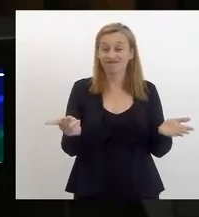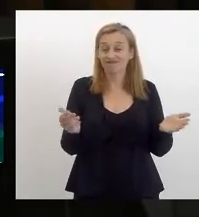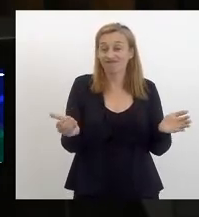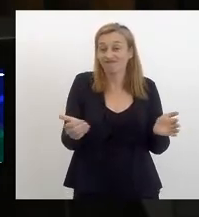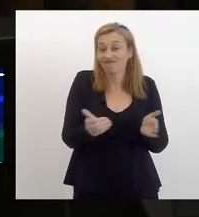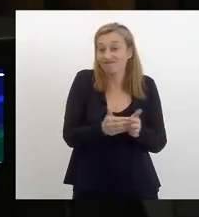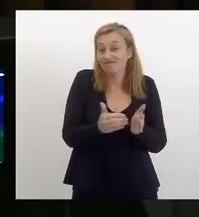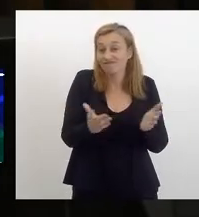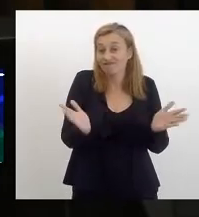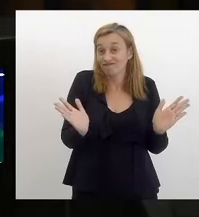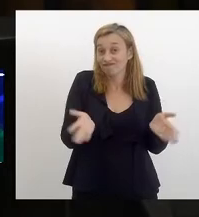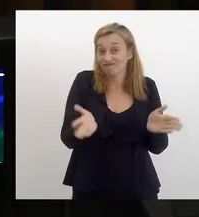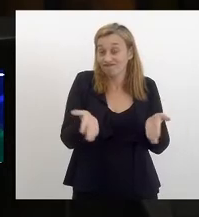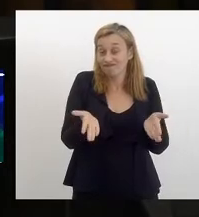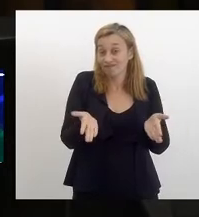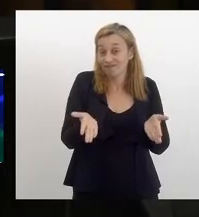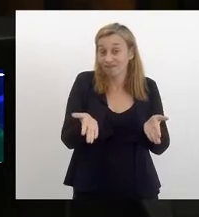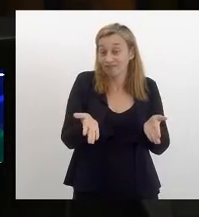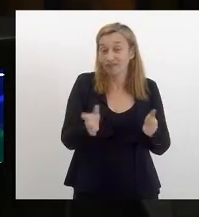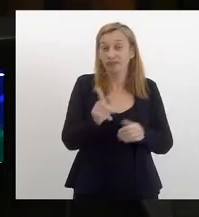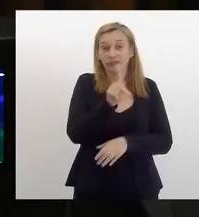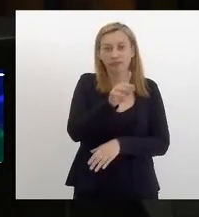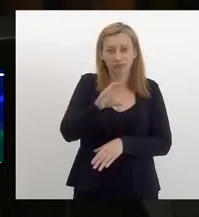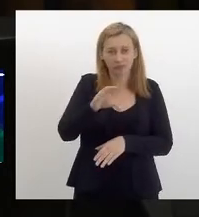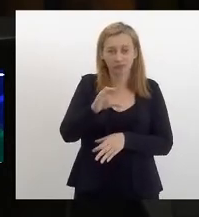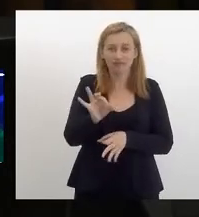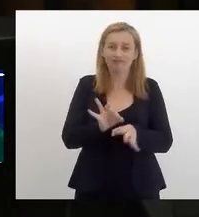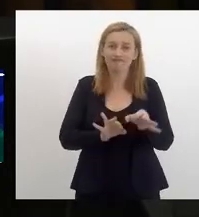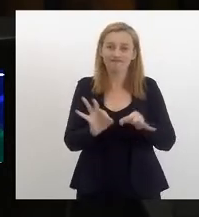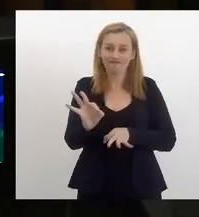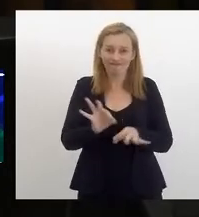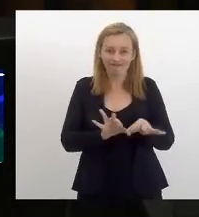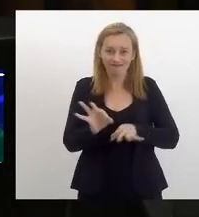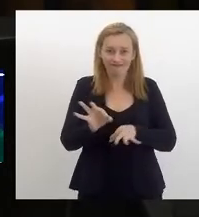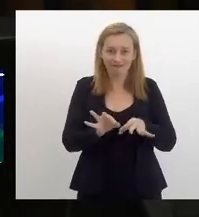pelo senhor Ministro da Economia